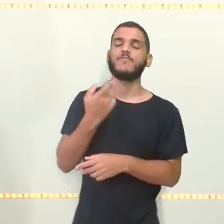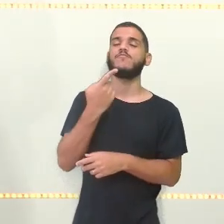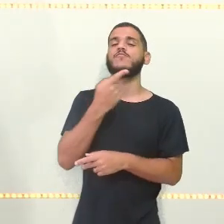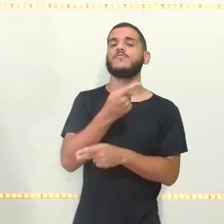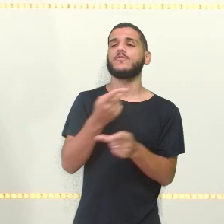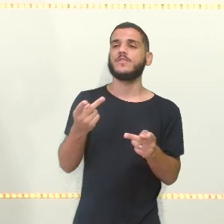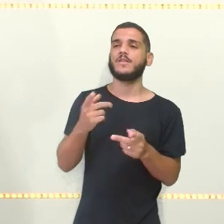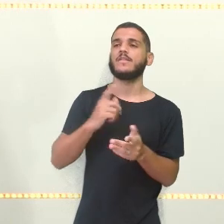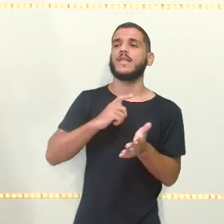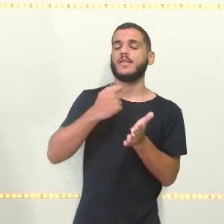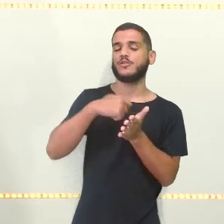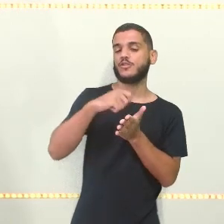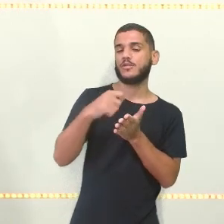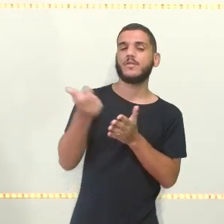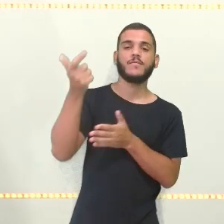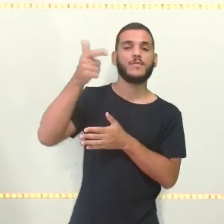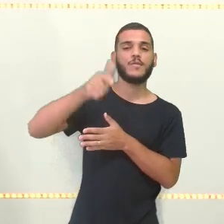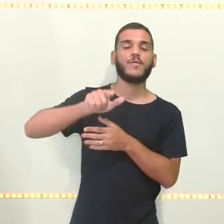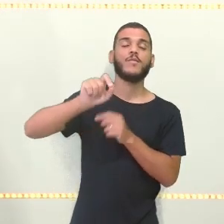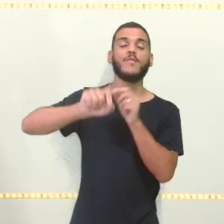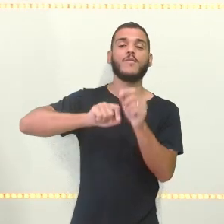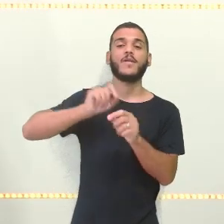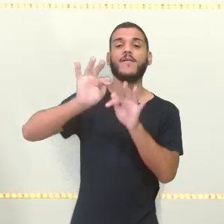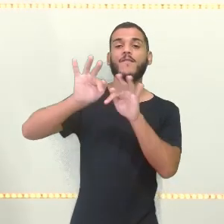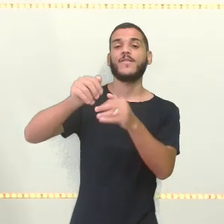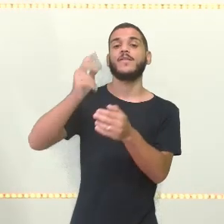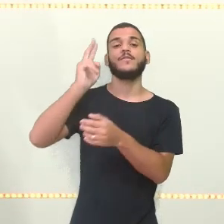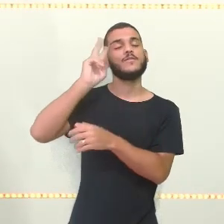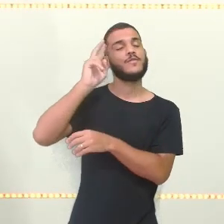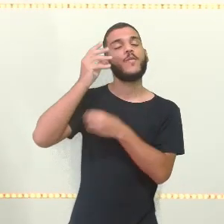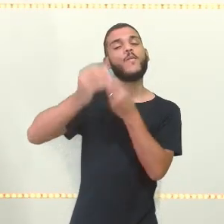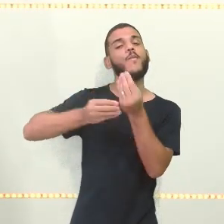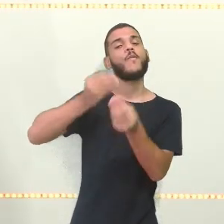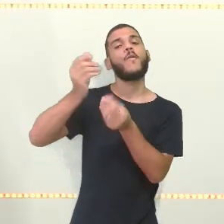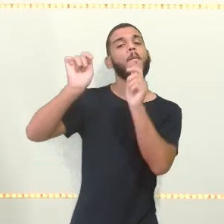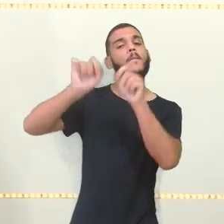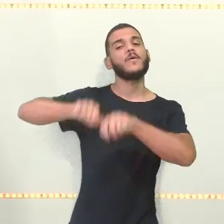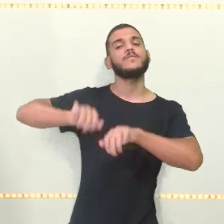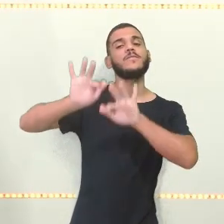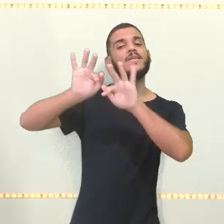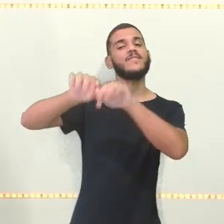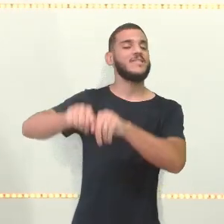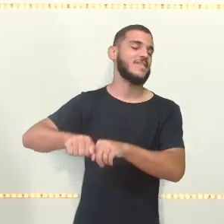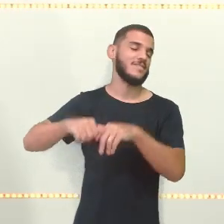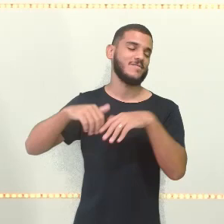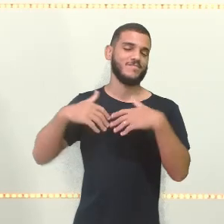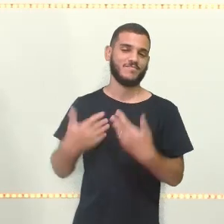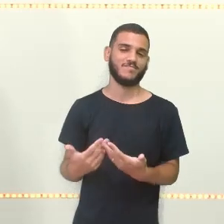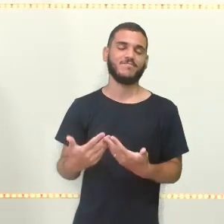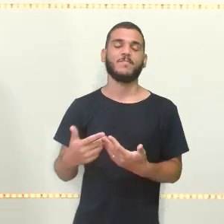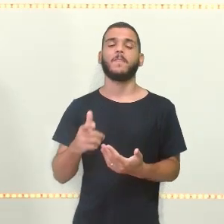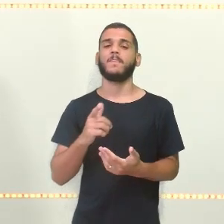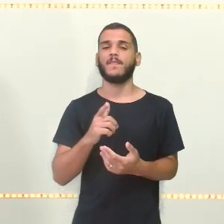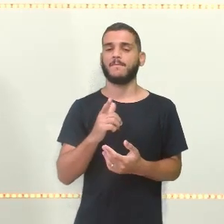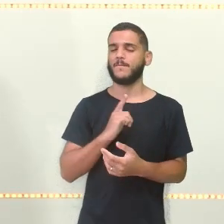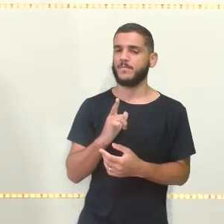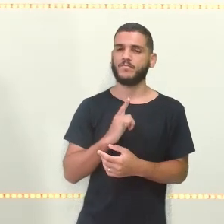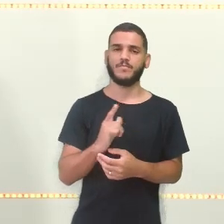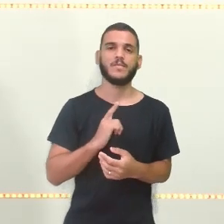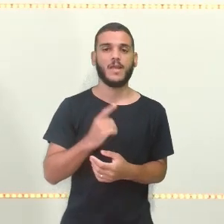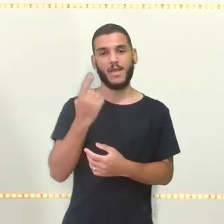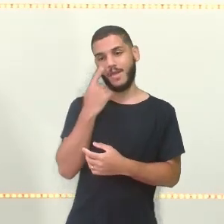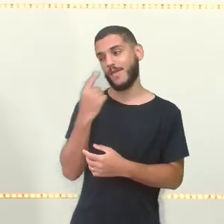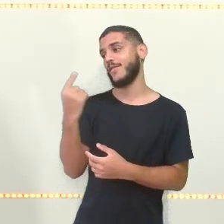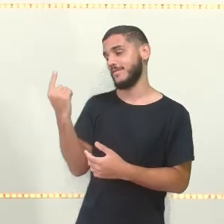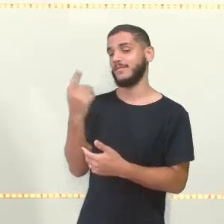vocês reescrevam aí o final dessa história, como essa história poderia acabar. Ela terminou dessa forma,